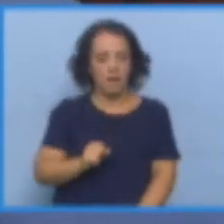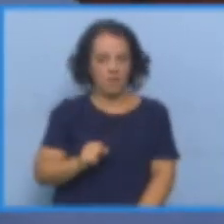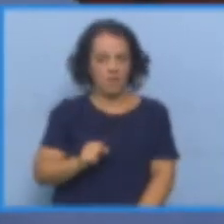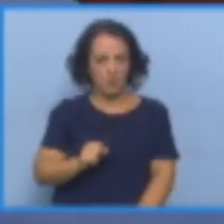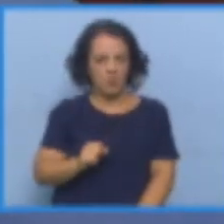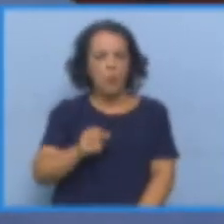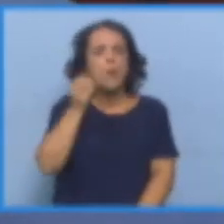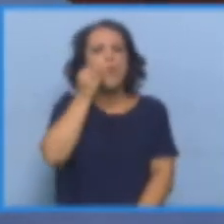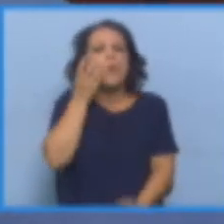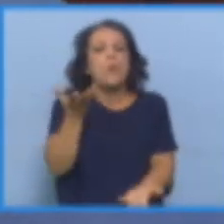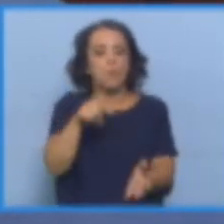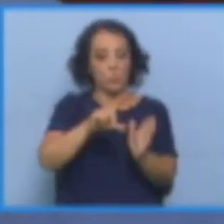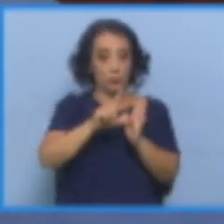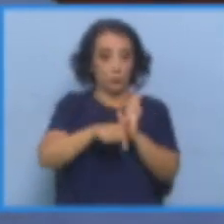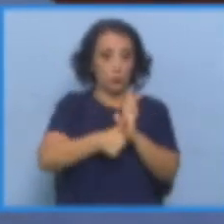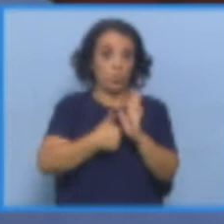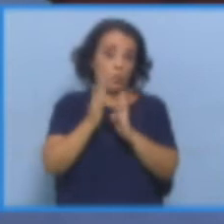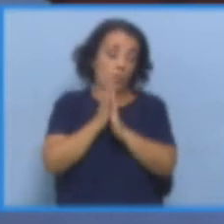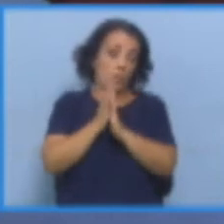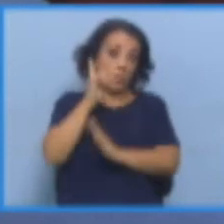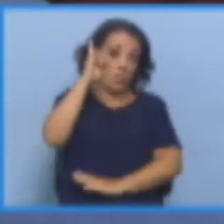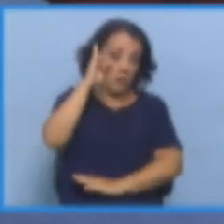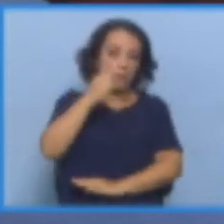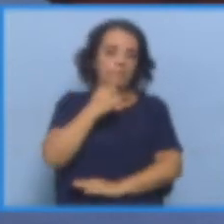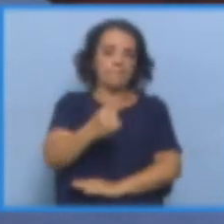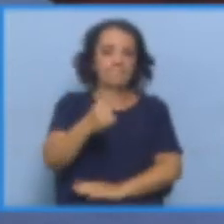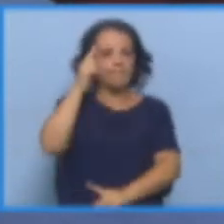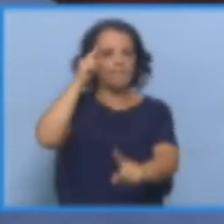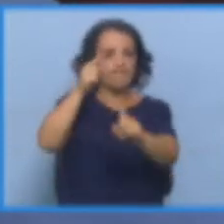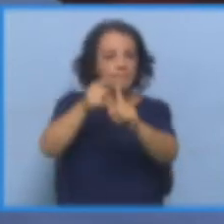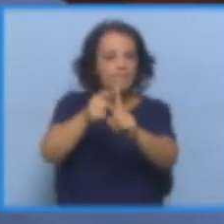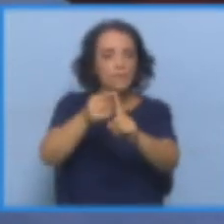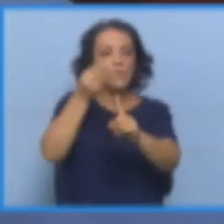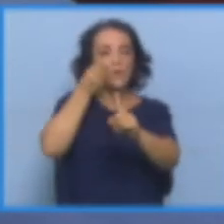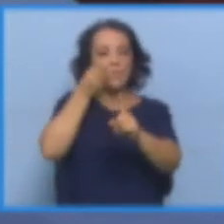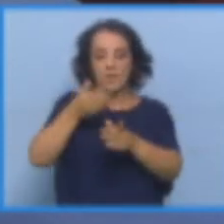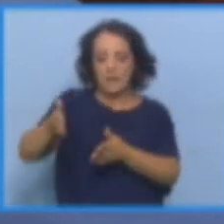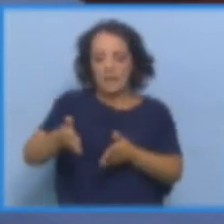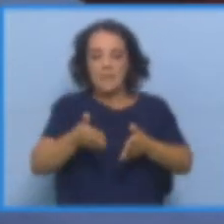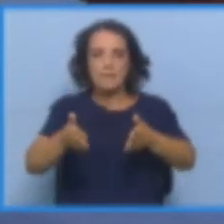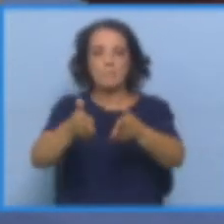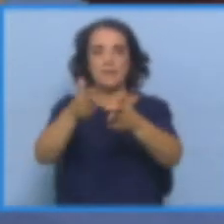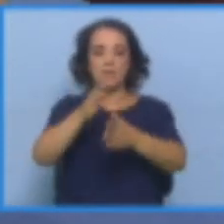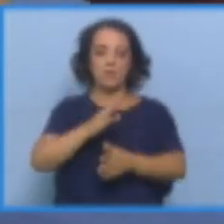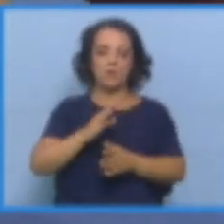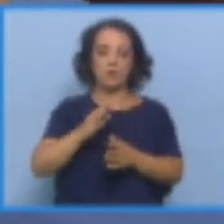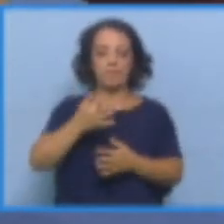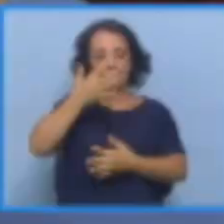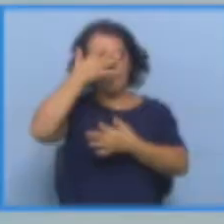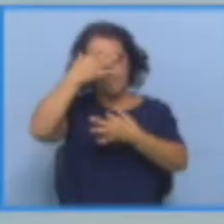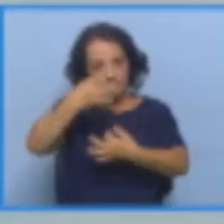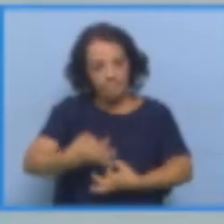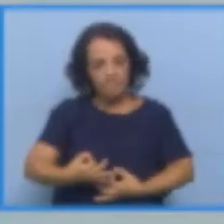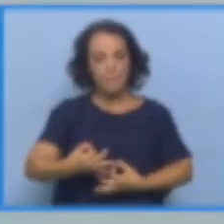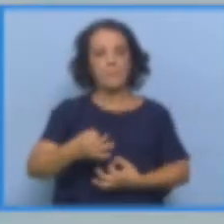nós fazemos deste projeto de Deus, que é um projeto de horizonte, de caminho, de construção de fidelidade, de construção de